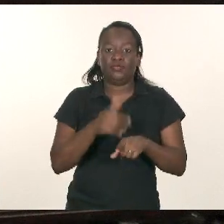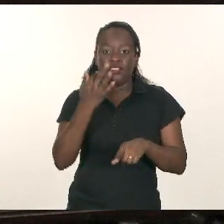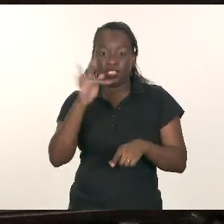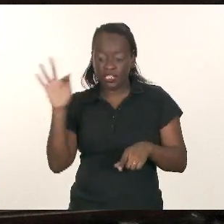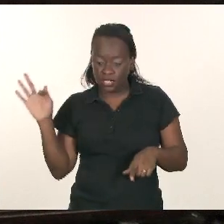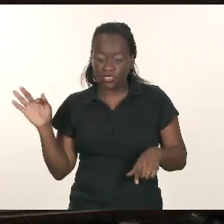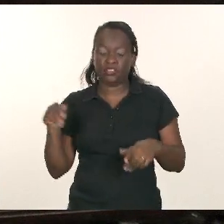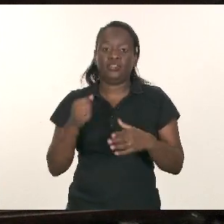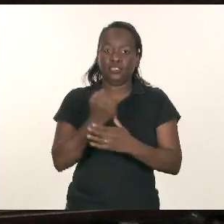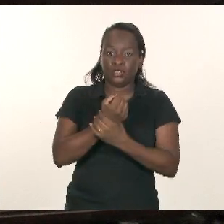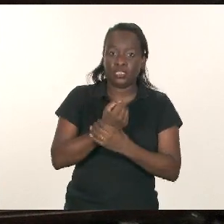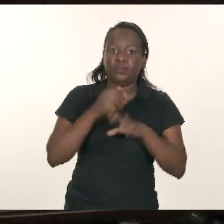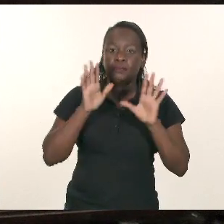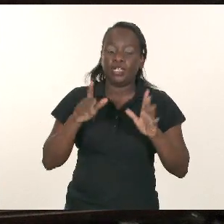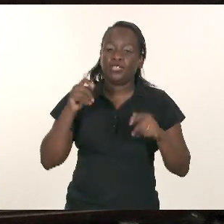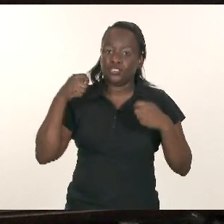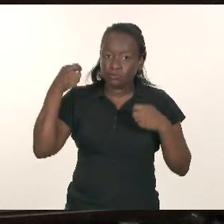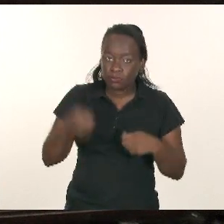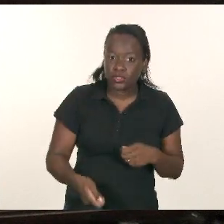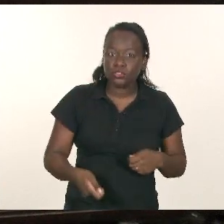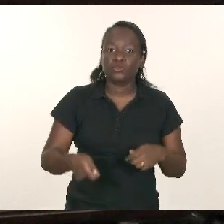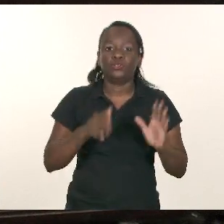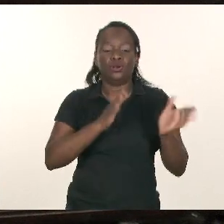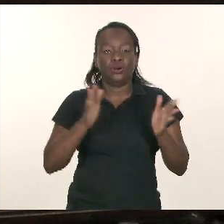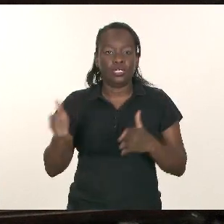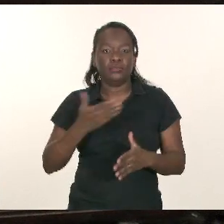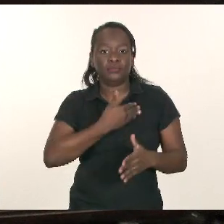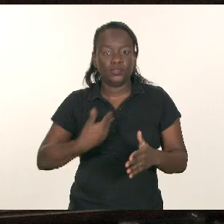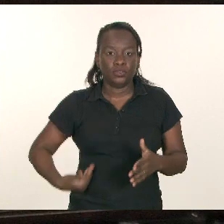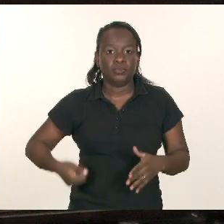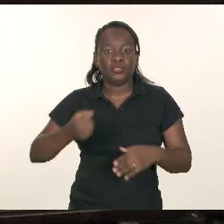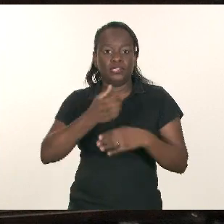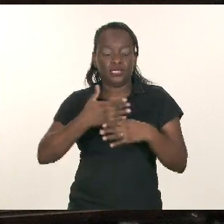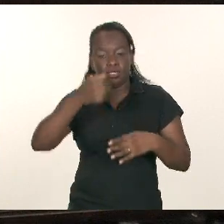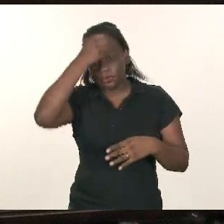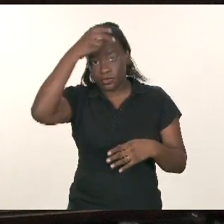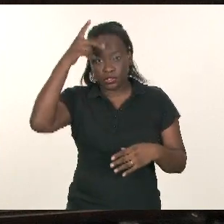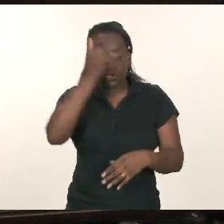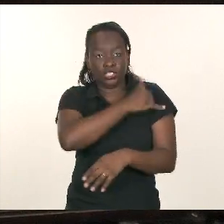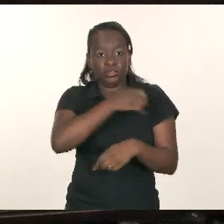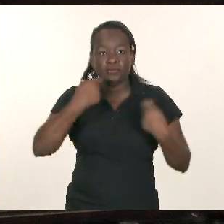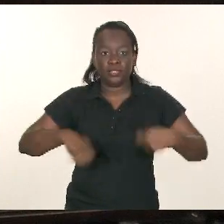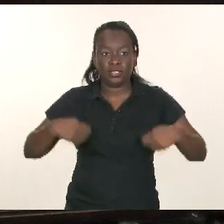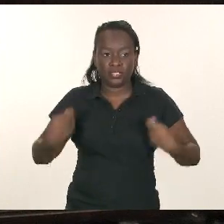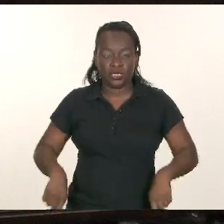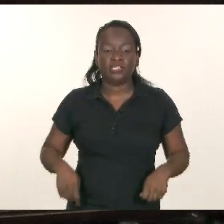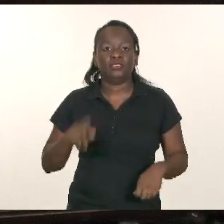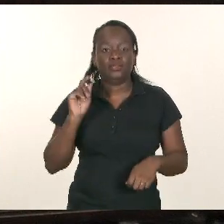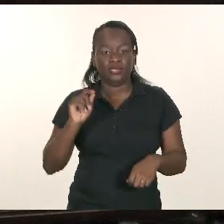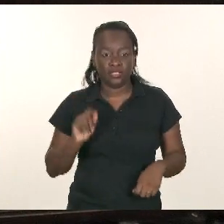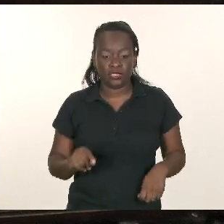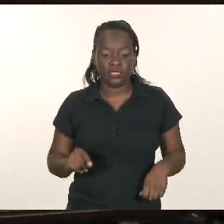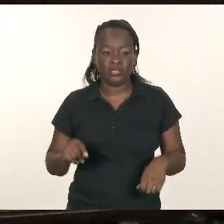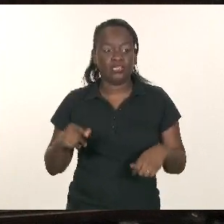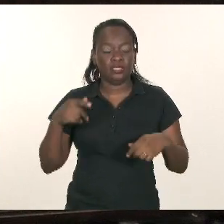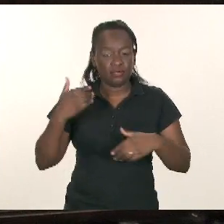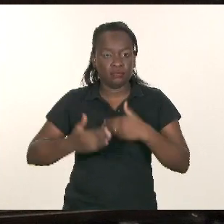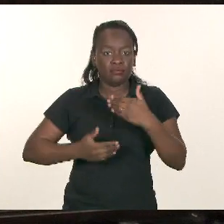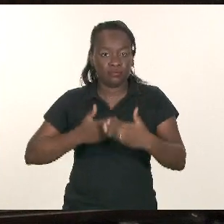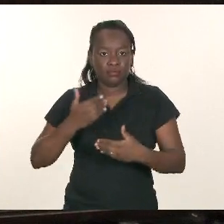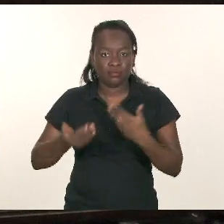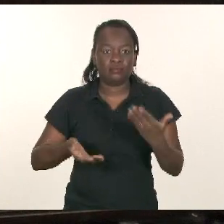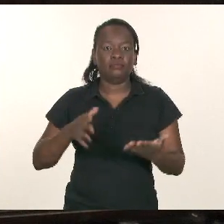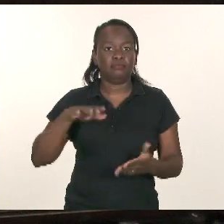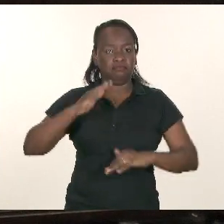de segurança, mas faça valer o que a ordem pública da cidade do Rio de Janeiro deveria ter feito, que, aliás, vem fazendo